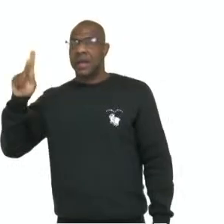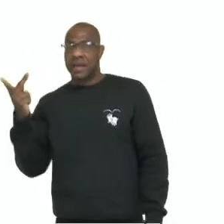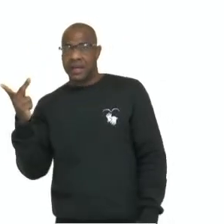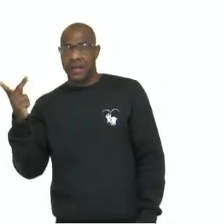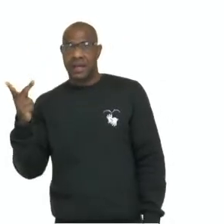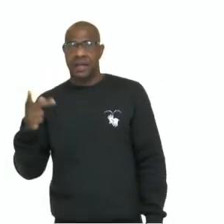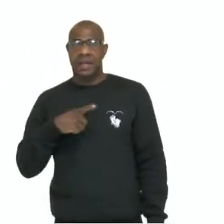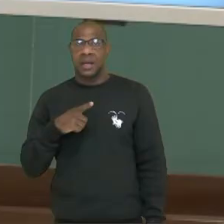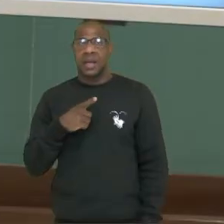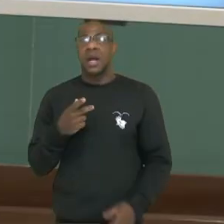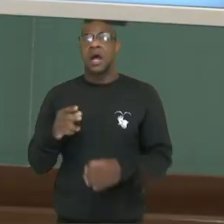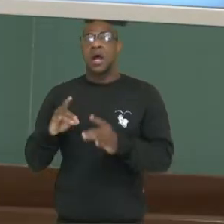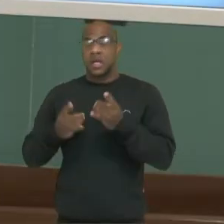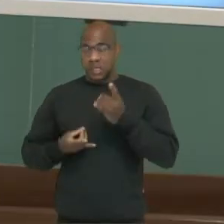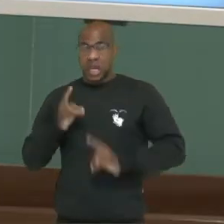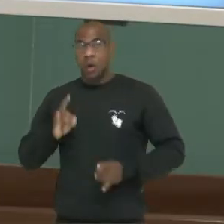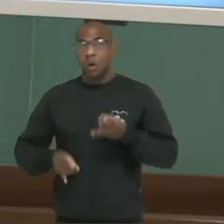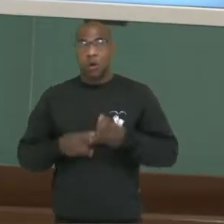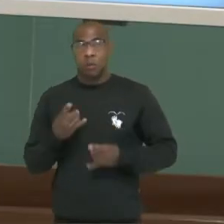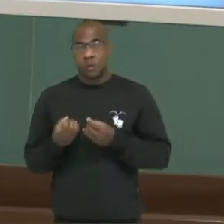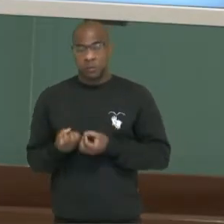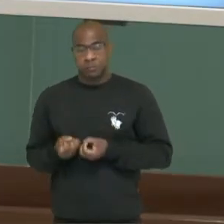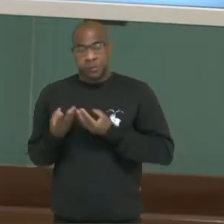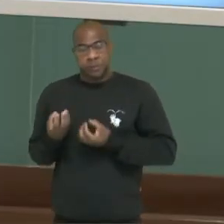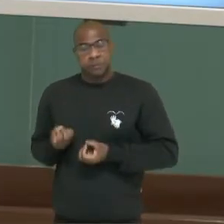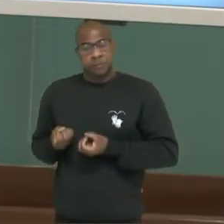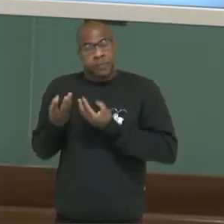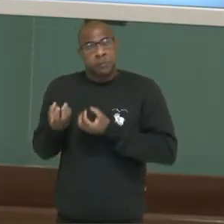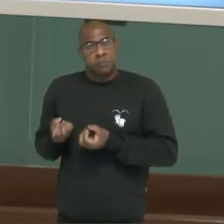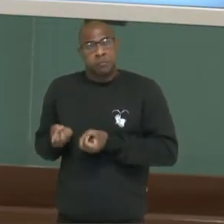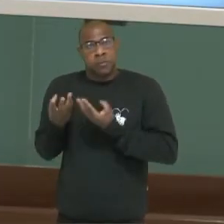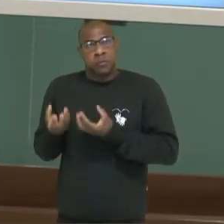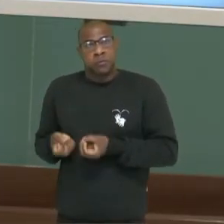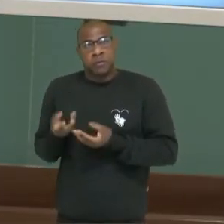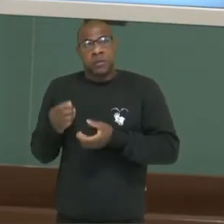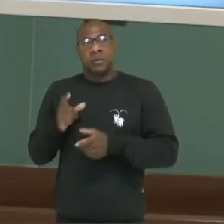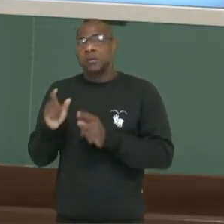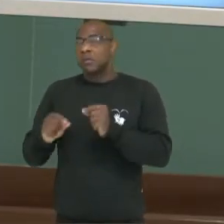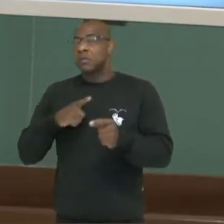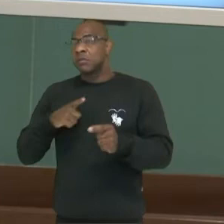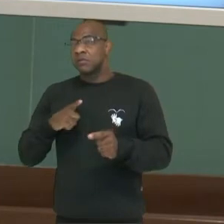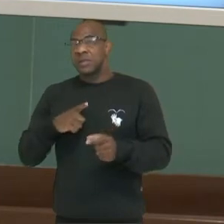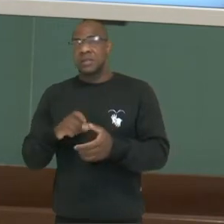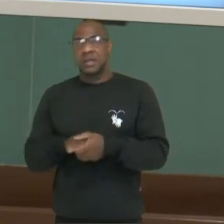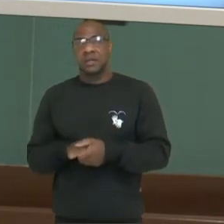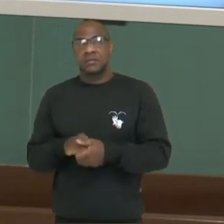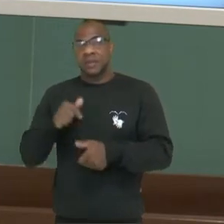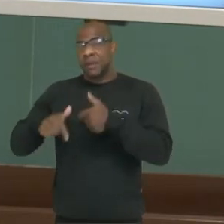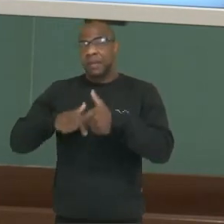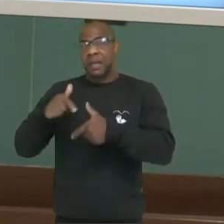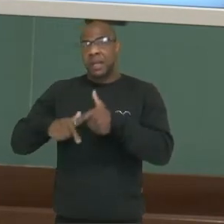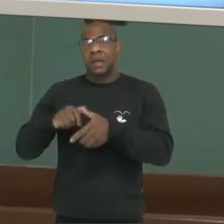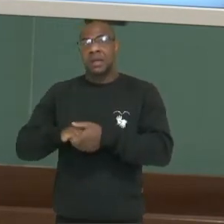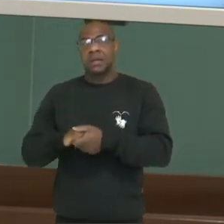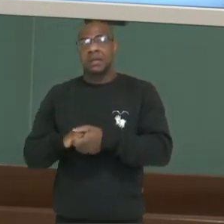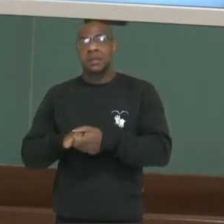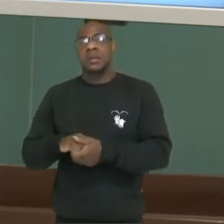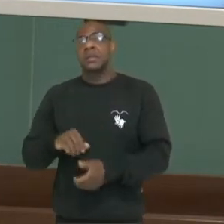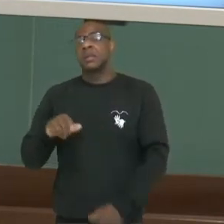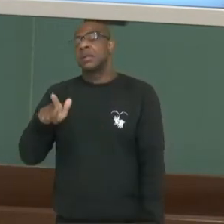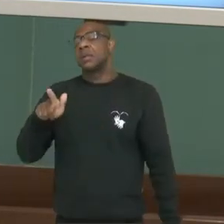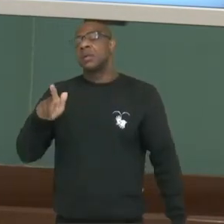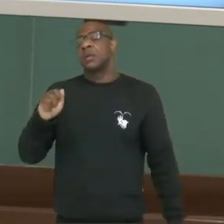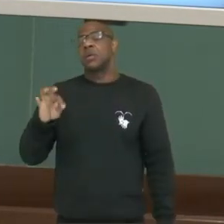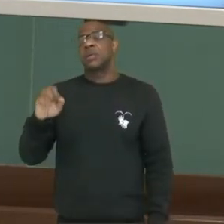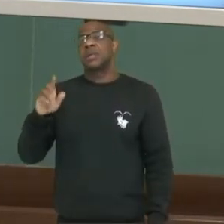hormônio liberador de gonadotrofina, ou seja, ele vai atuar lá nas gônadas. Vocês lembram o que